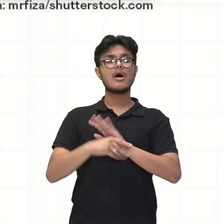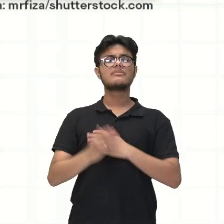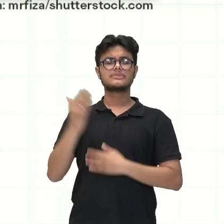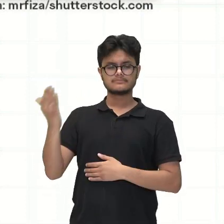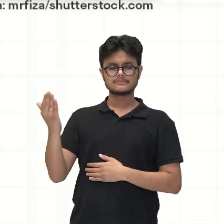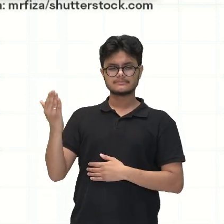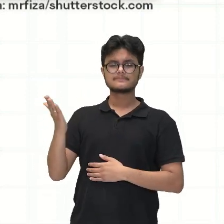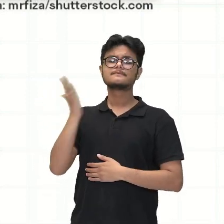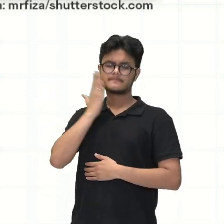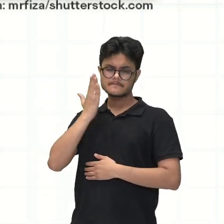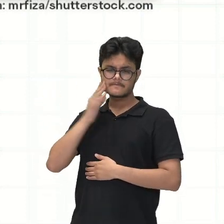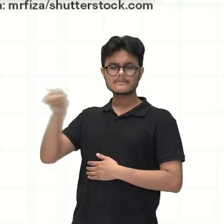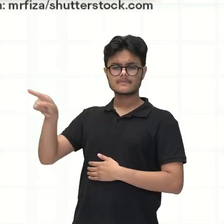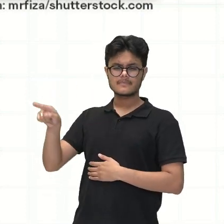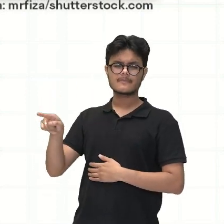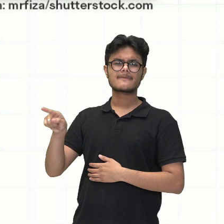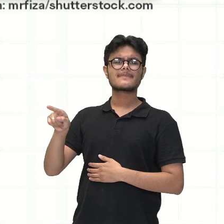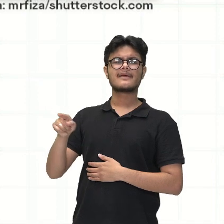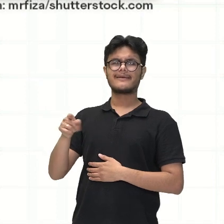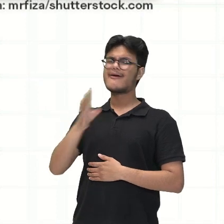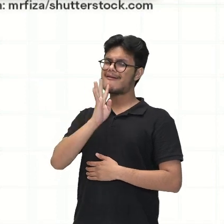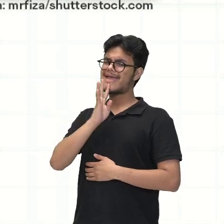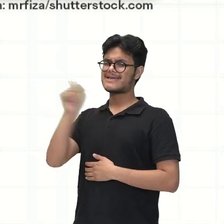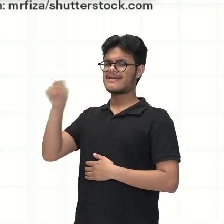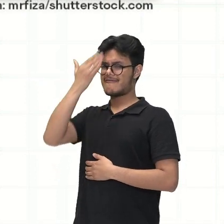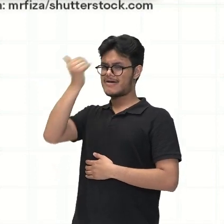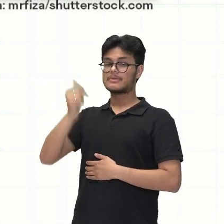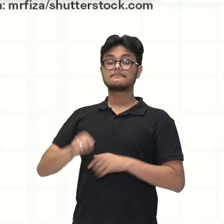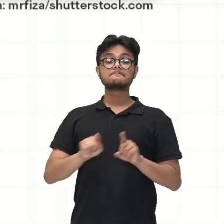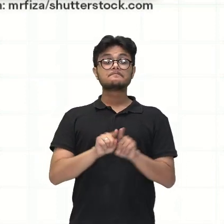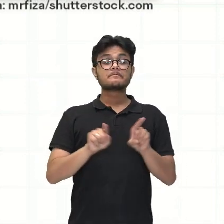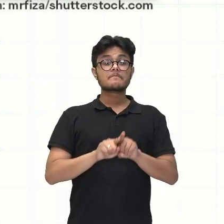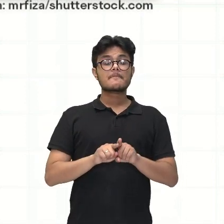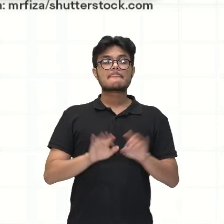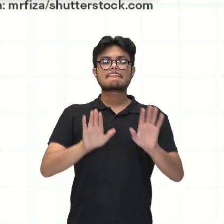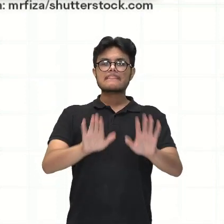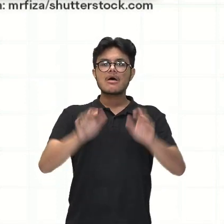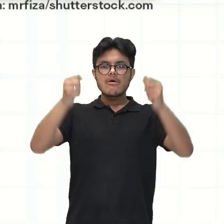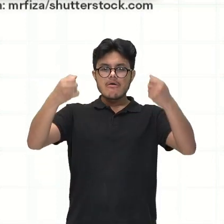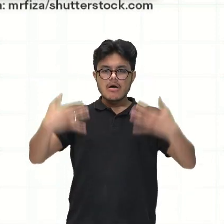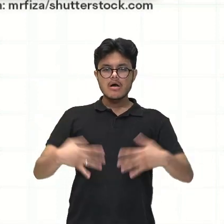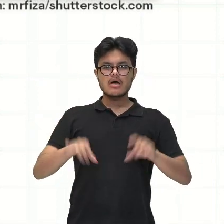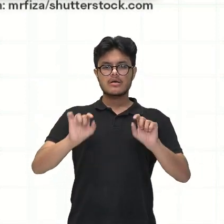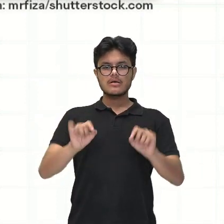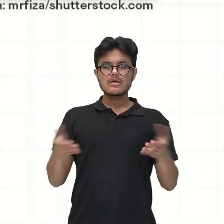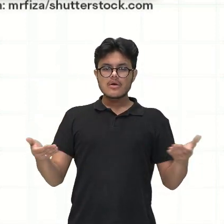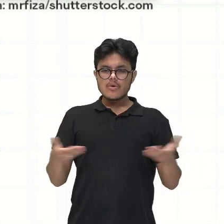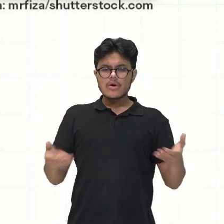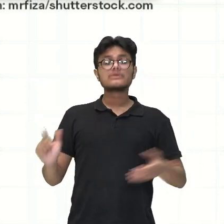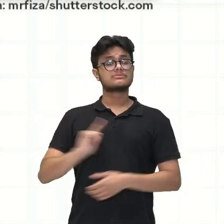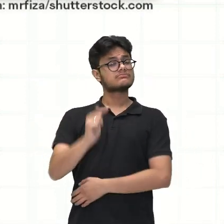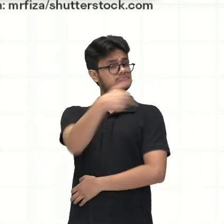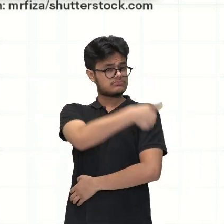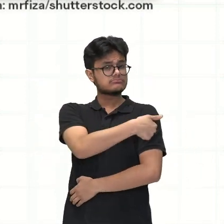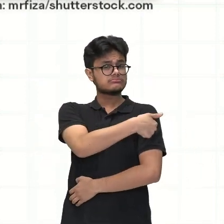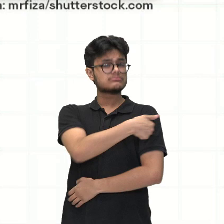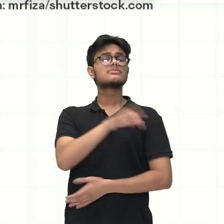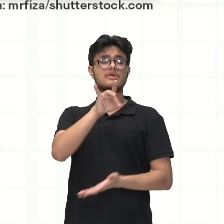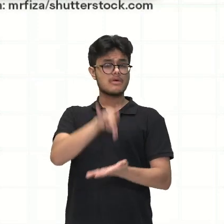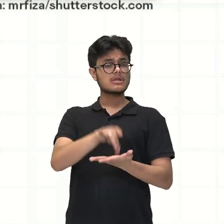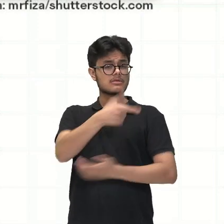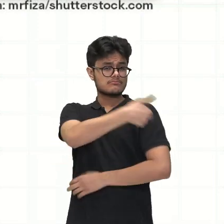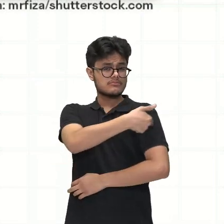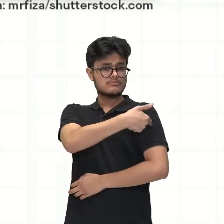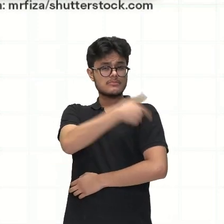todas elas, a dengue é a mais famosa. E aí a dengue, é importante a gente falar que hoje já existe vacina contra a